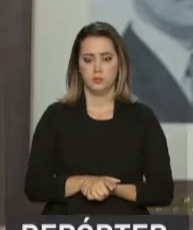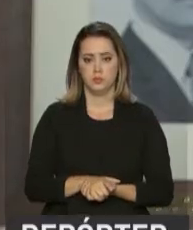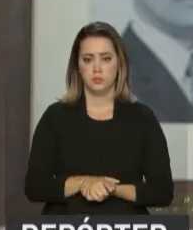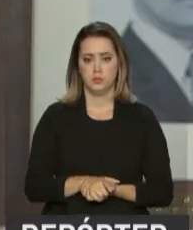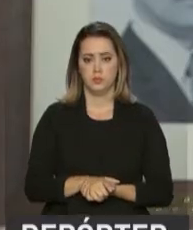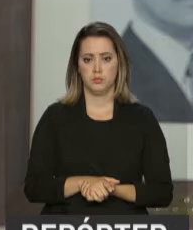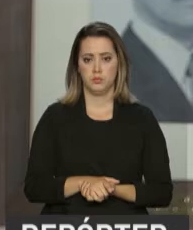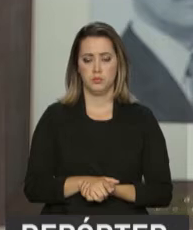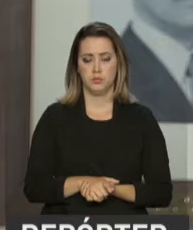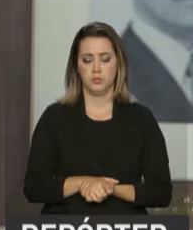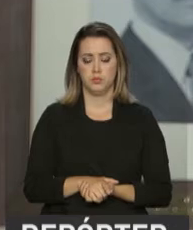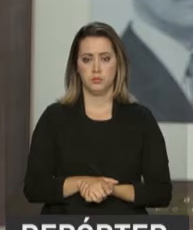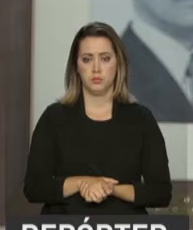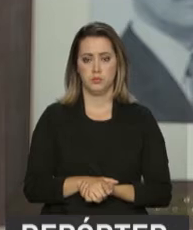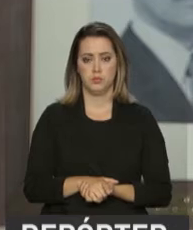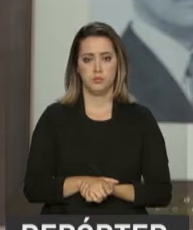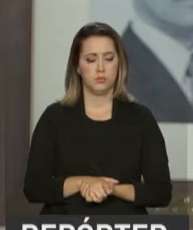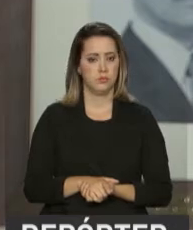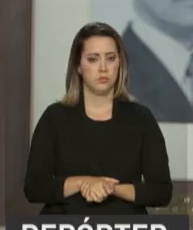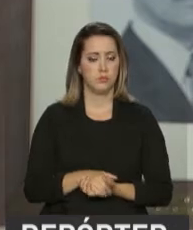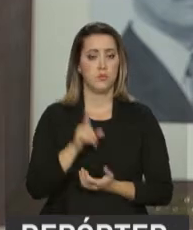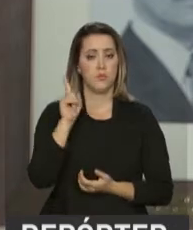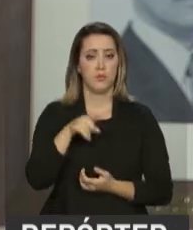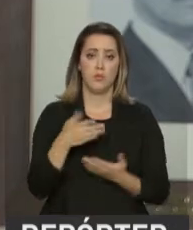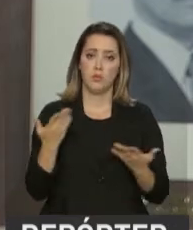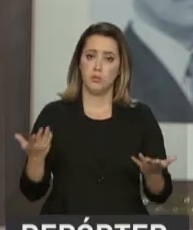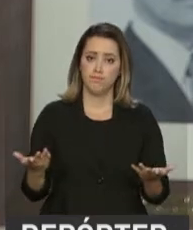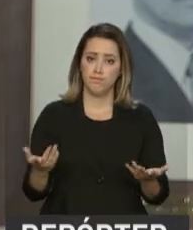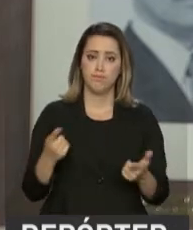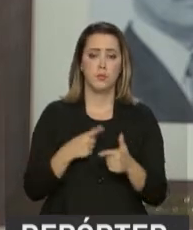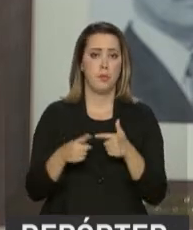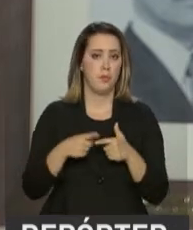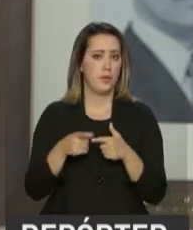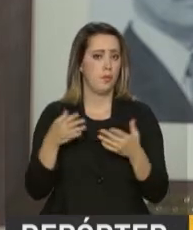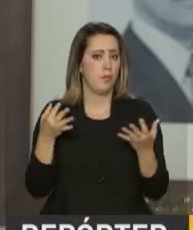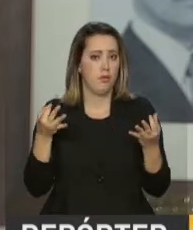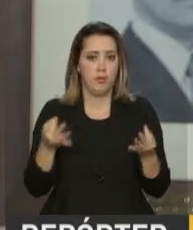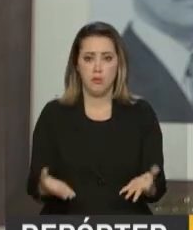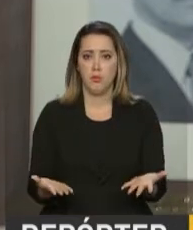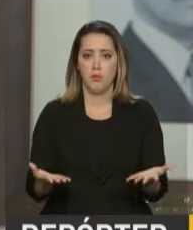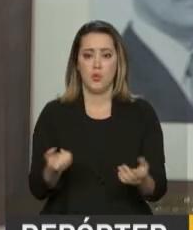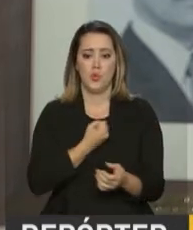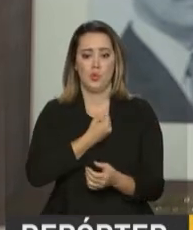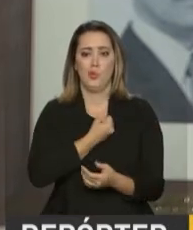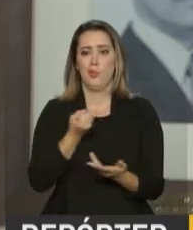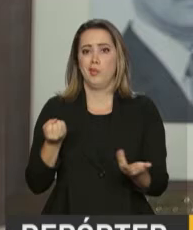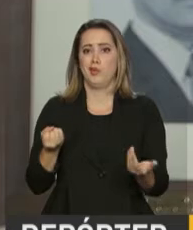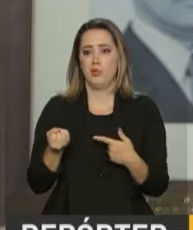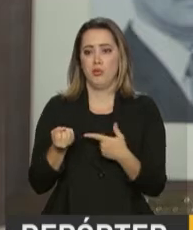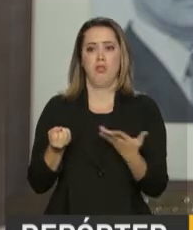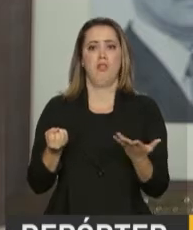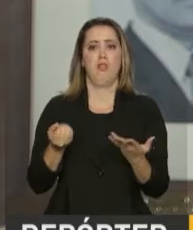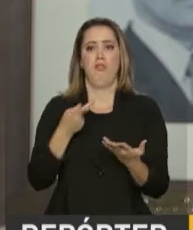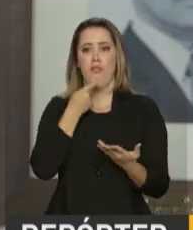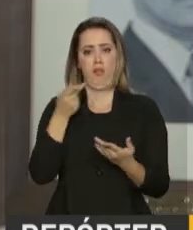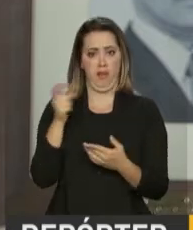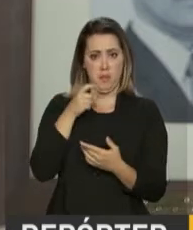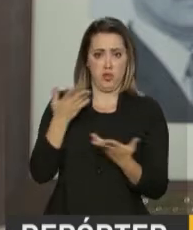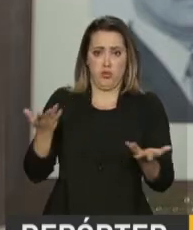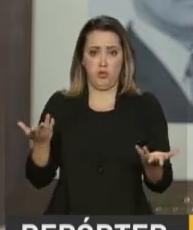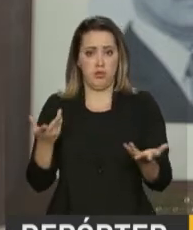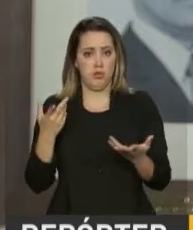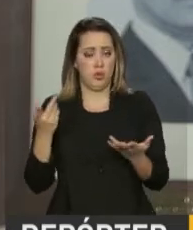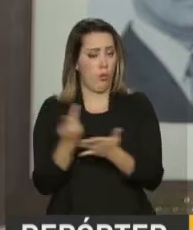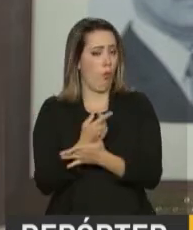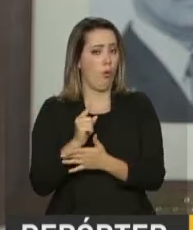É claro, a situação é trágica, a situação é dramática, não há como negar os números e os fatos. Não é algo que vai